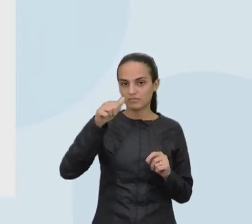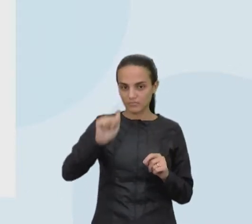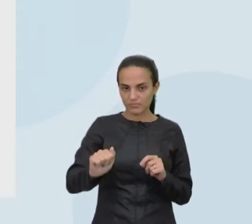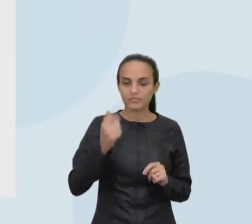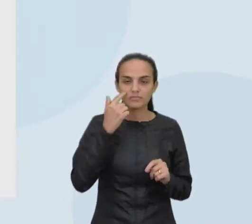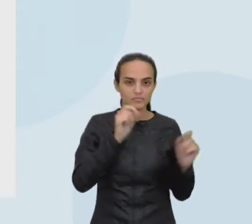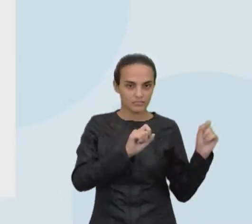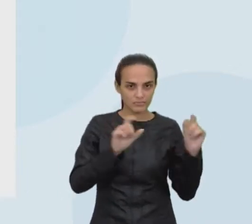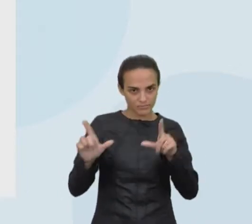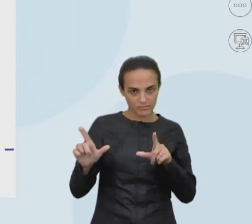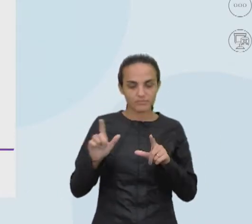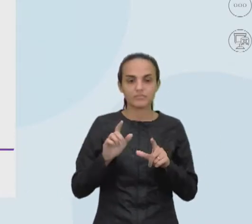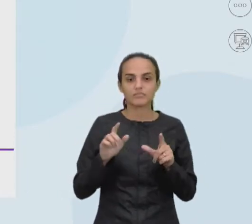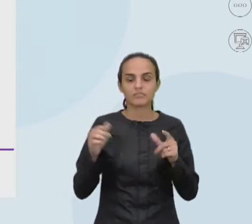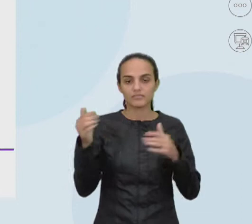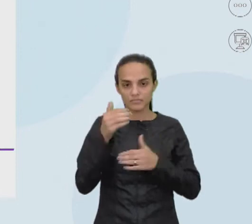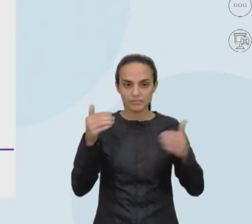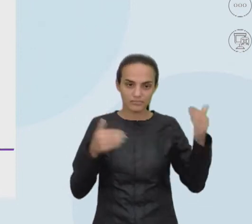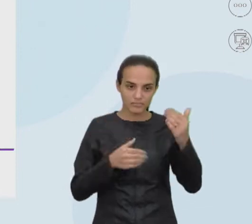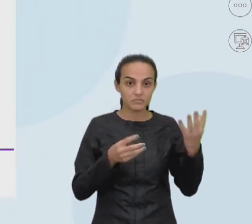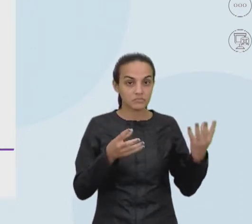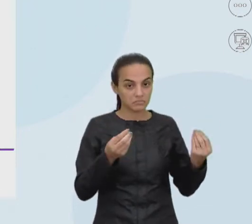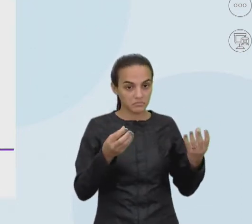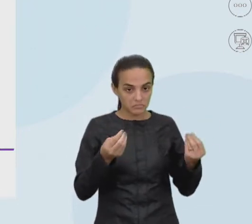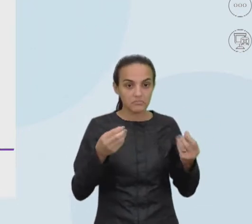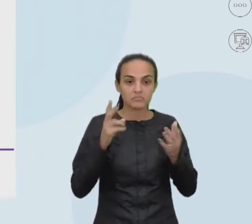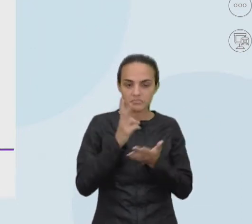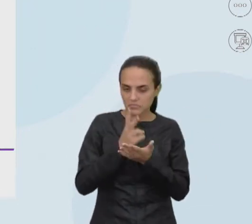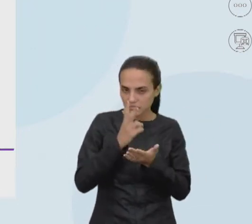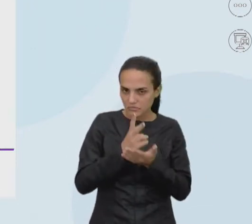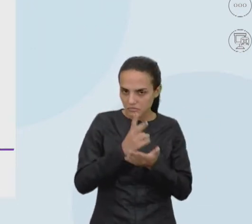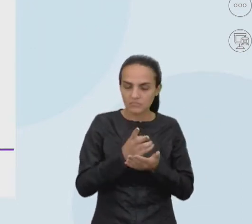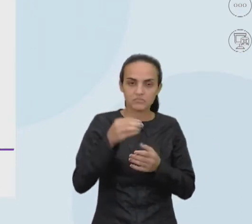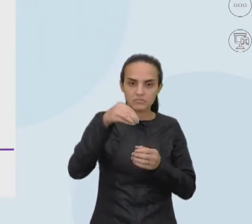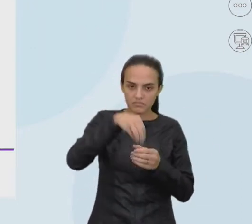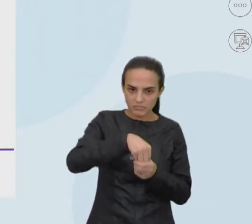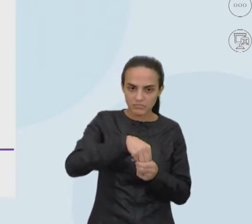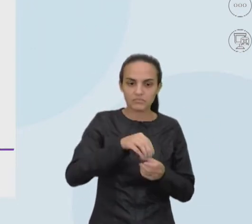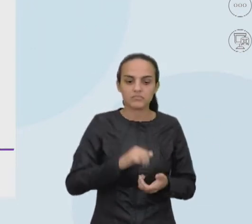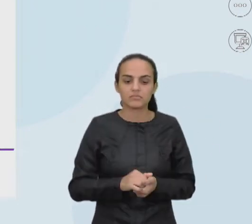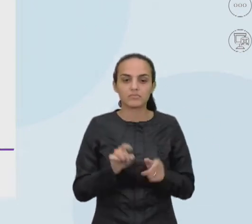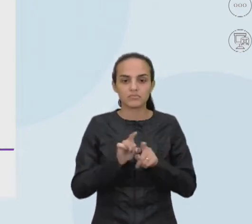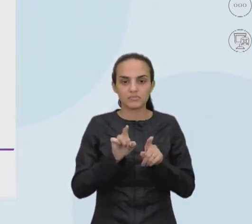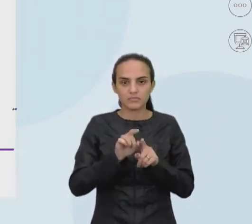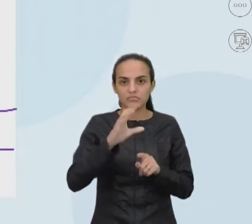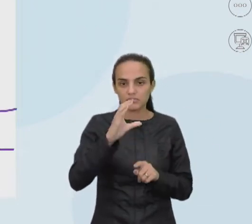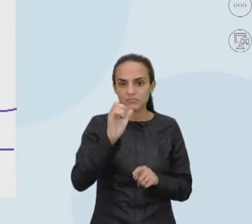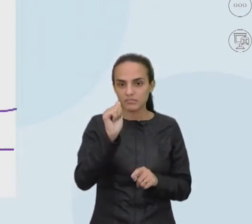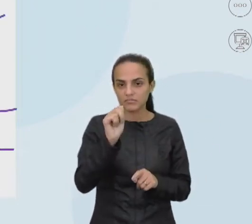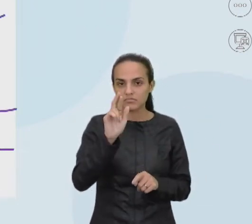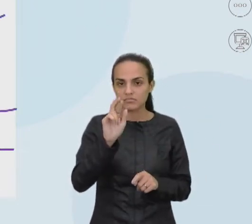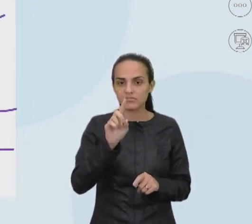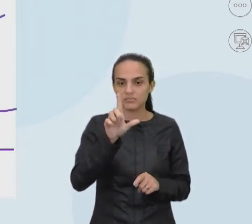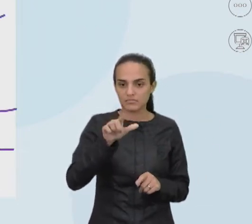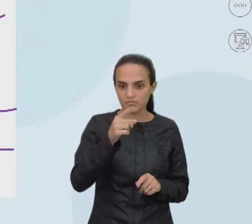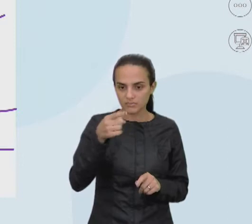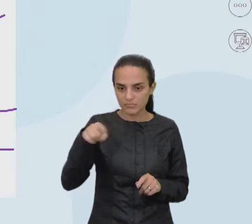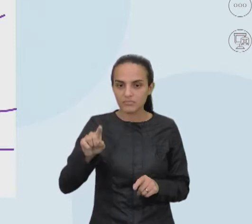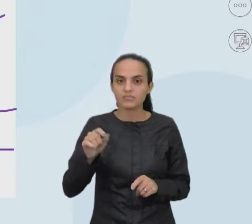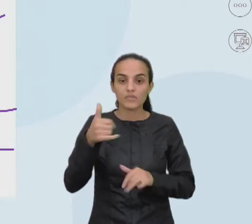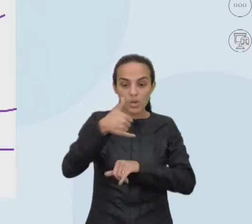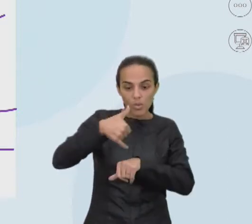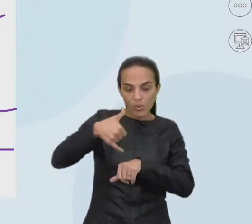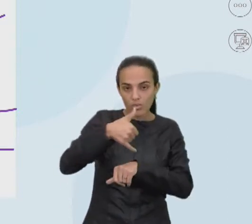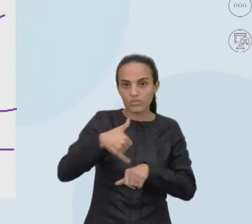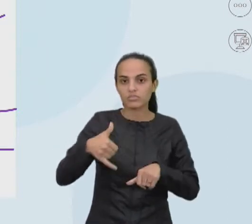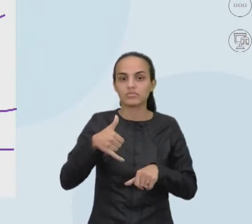aqui na tela a gente vê, né, muita lenha, sempre a lenha presente, o carvão, óleo, gás, né?